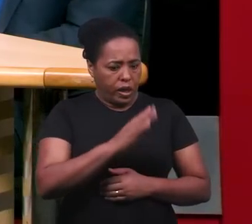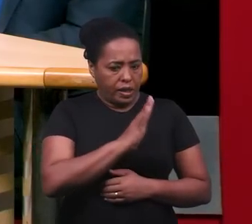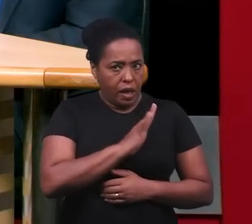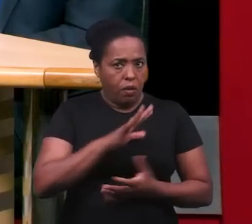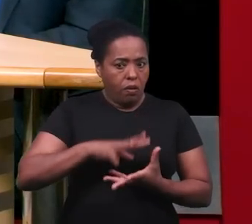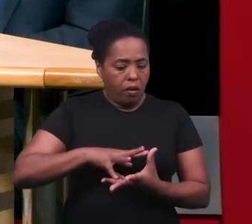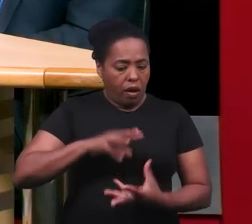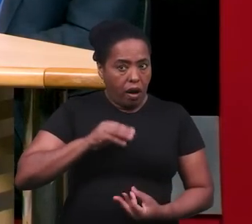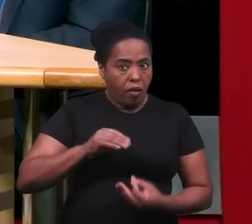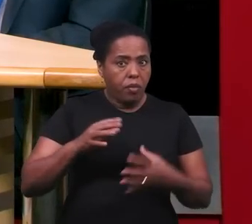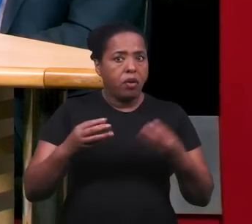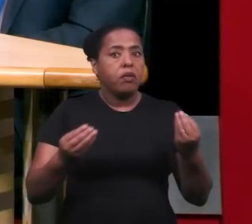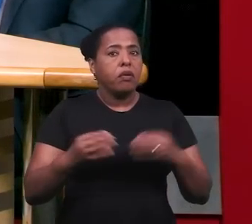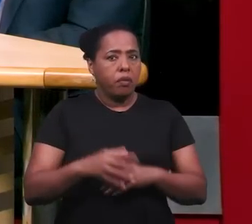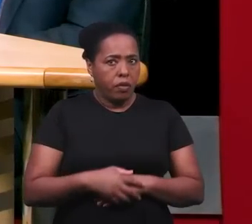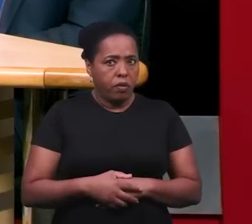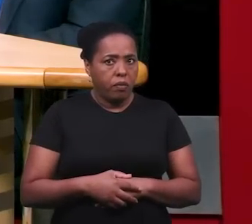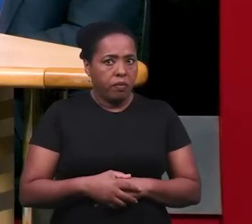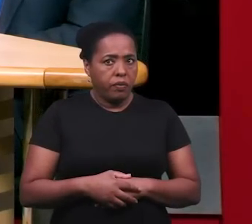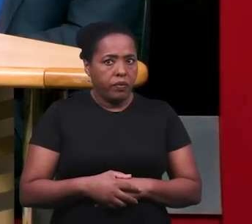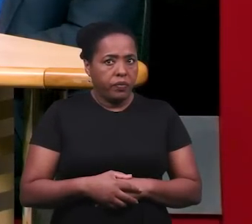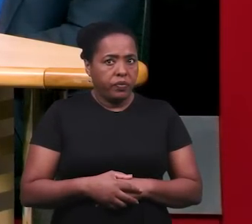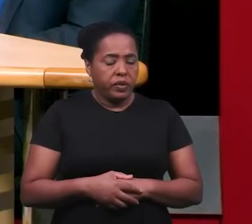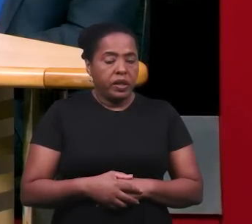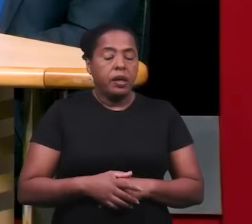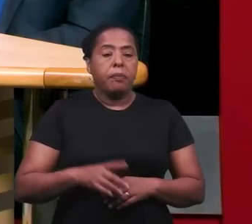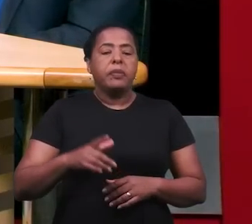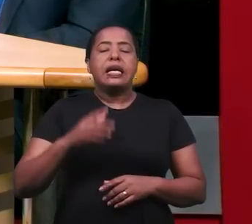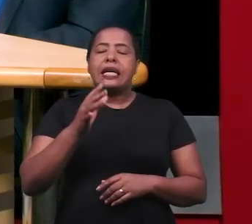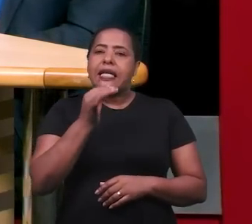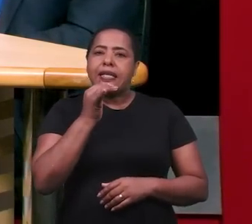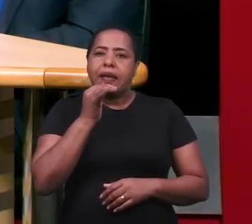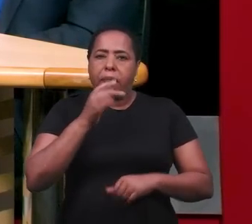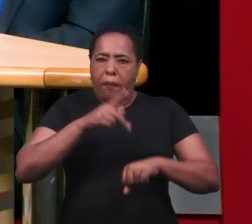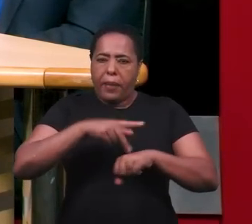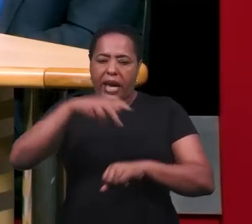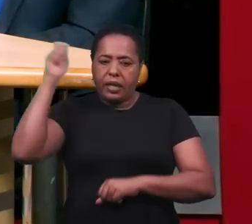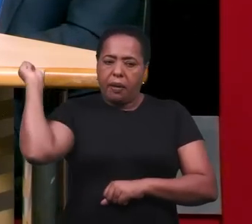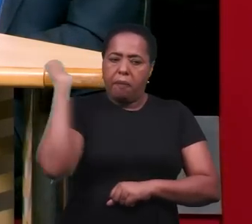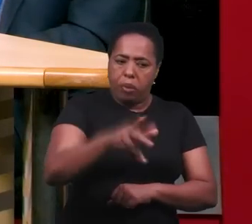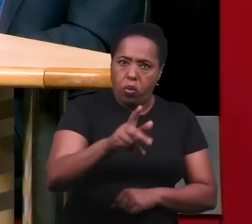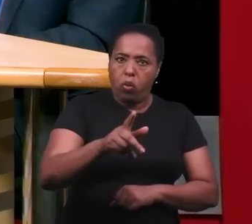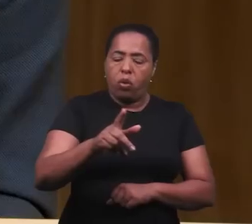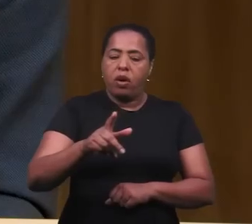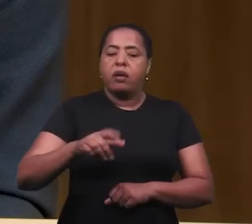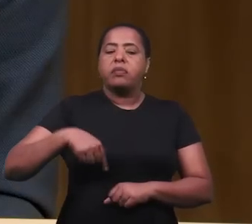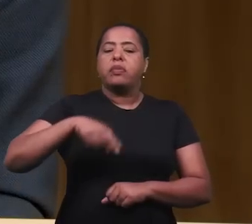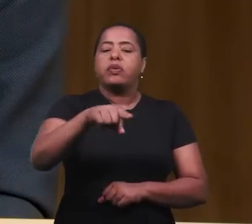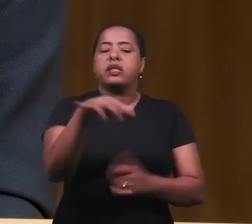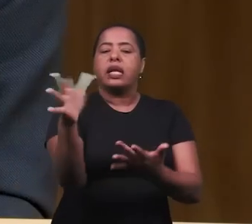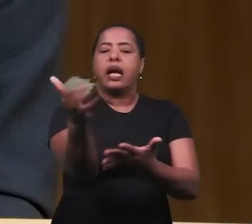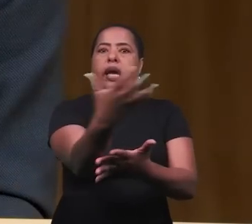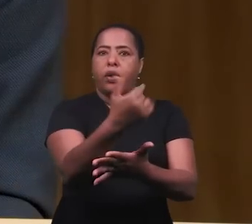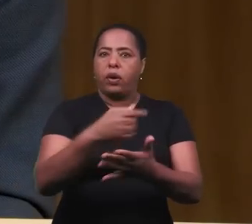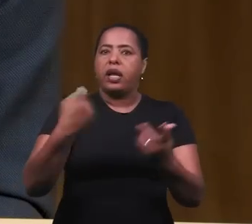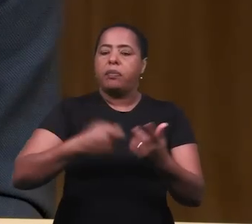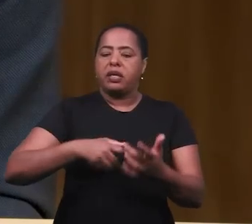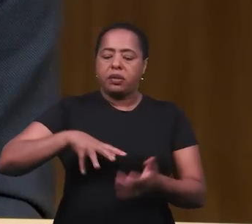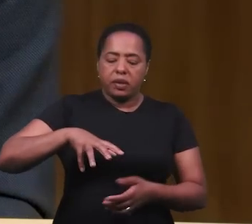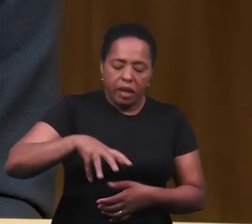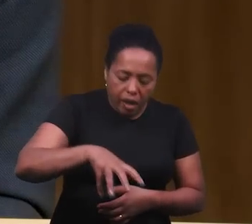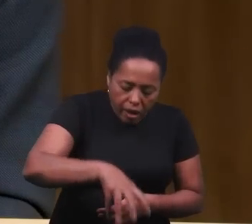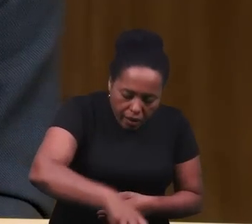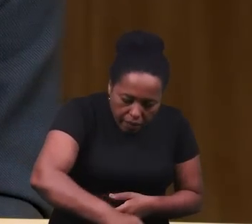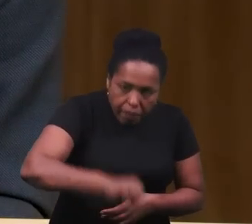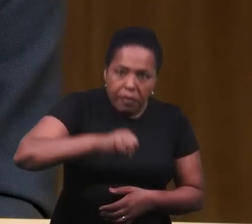você vai ter que ir lá colher. E para colher uma pedra, tem que fazer o quê? Tem que se abaixar. É quando você tem que pedir perdão, pedir desculpa por uma coisa